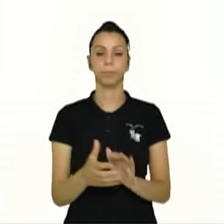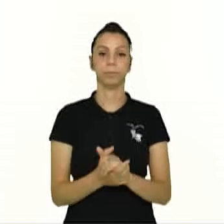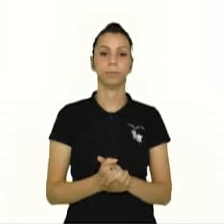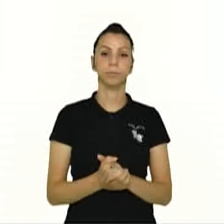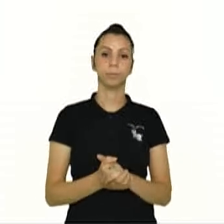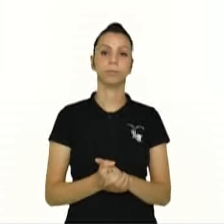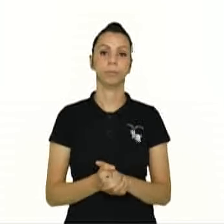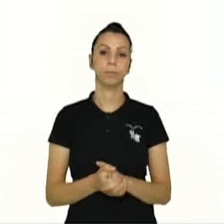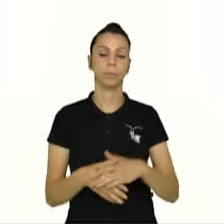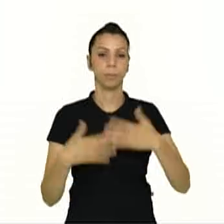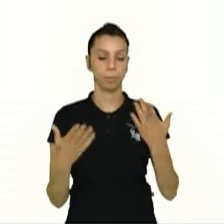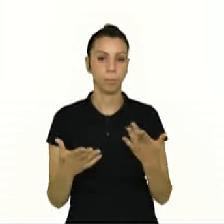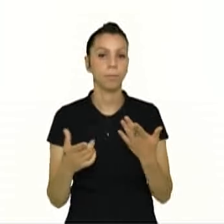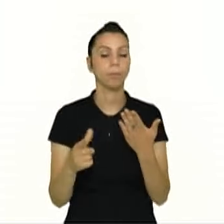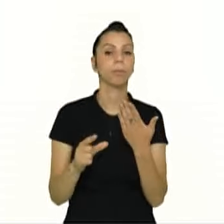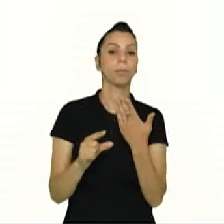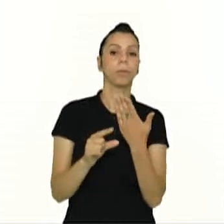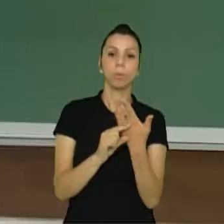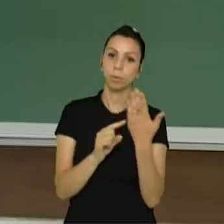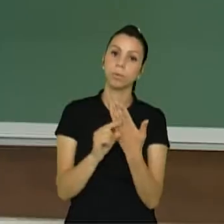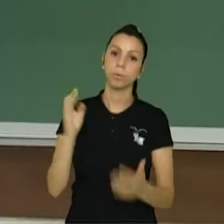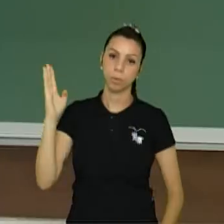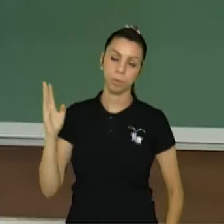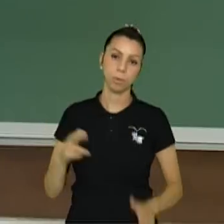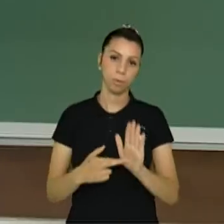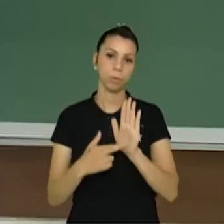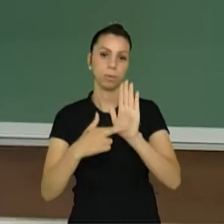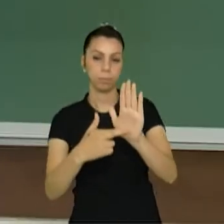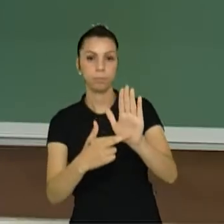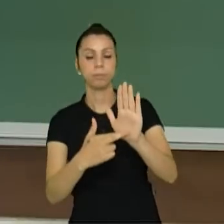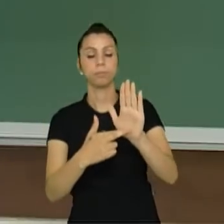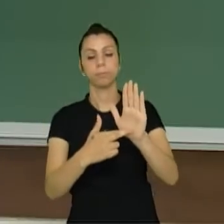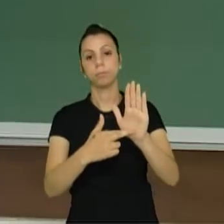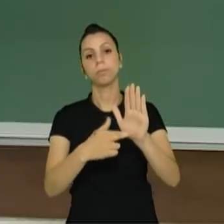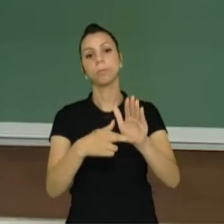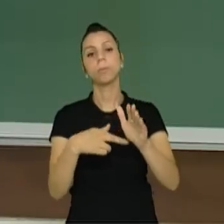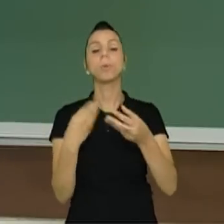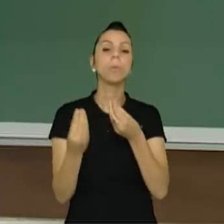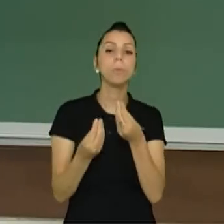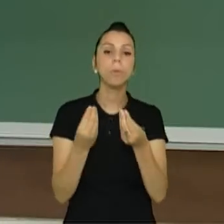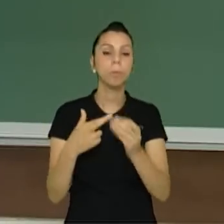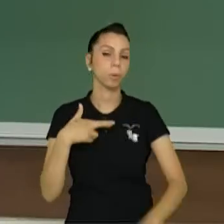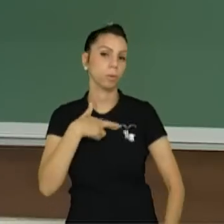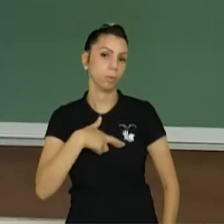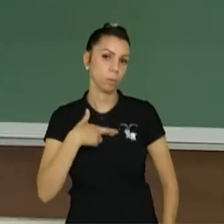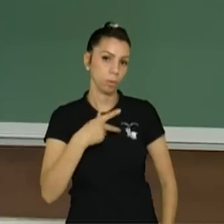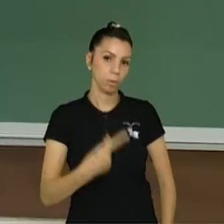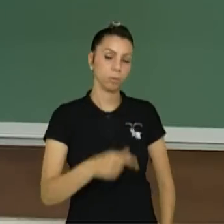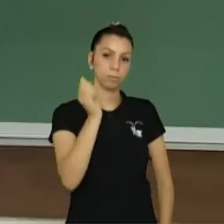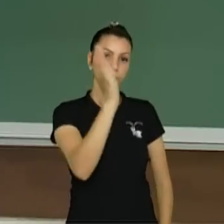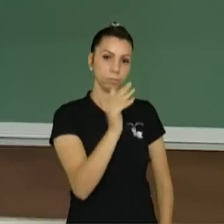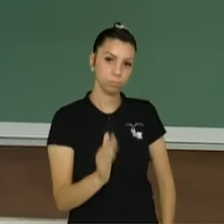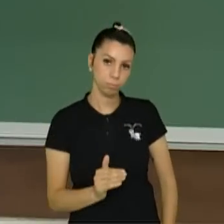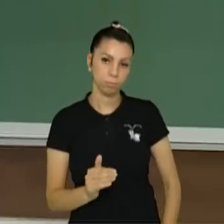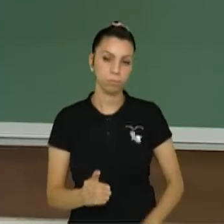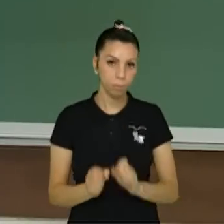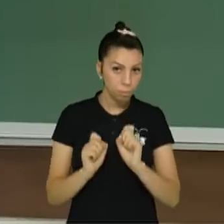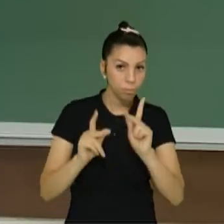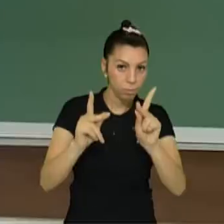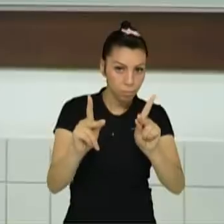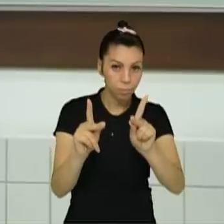1865, pelo escritor José de Alencar, representou bem o que foi o romantismo no Brasil.